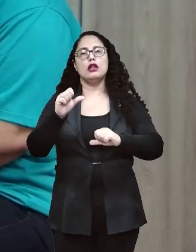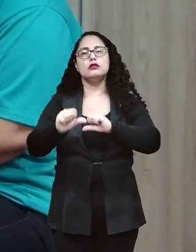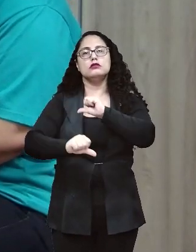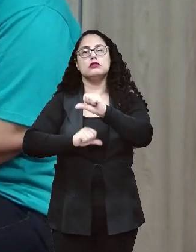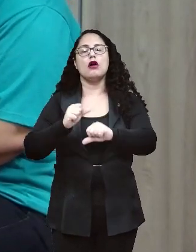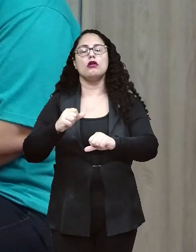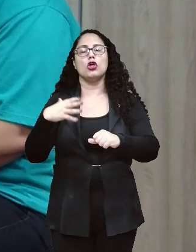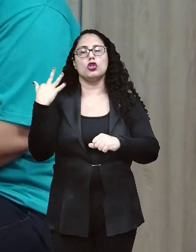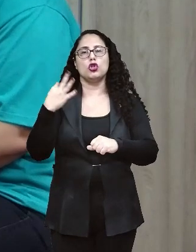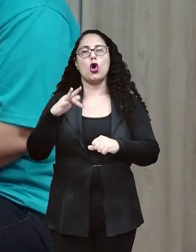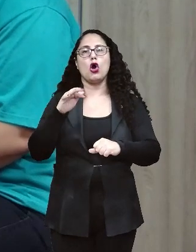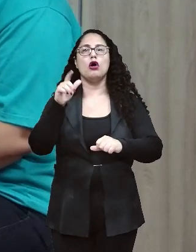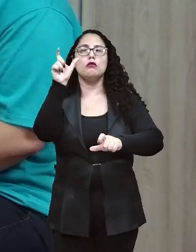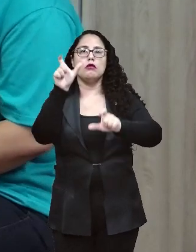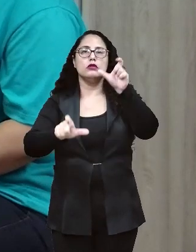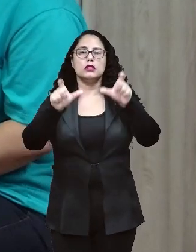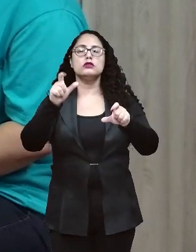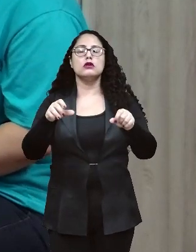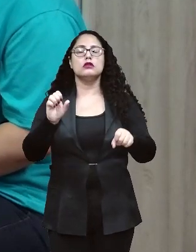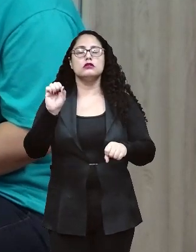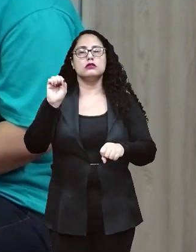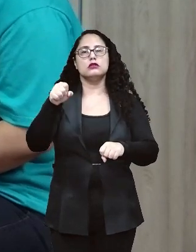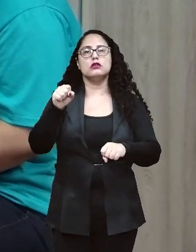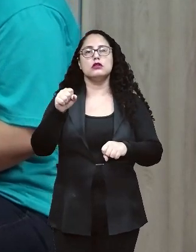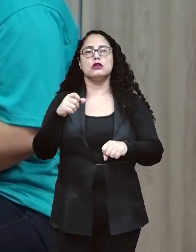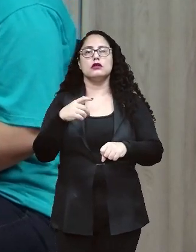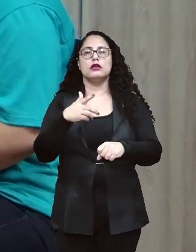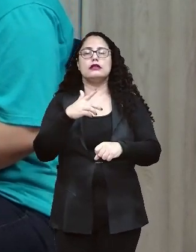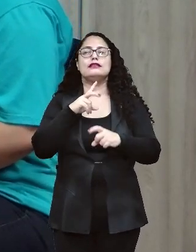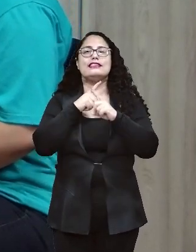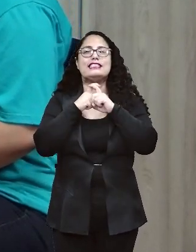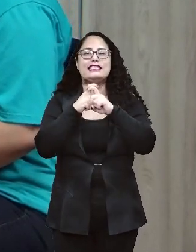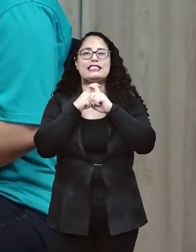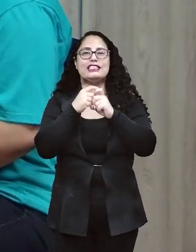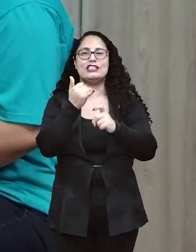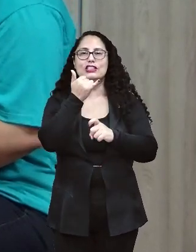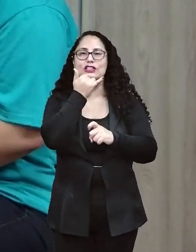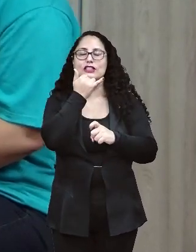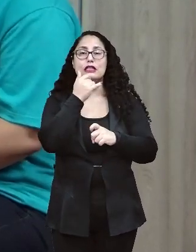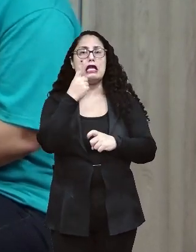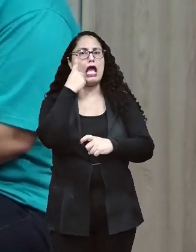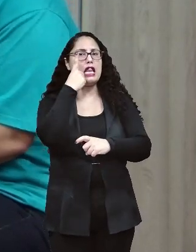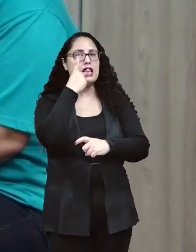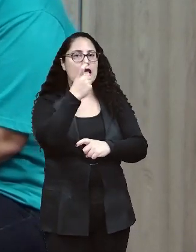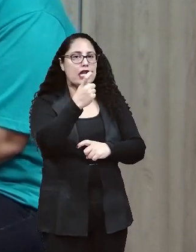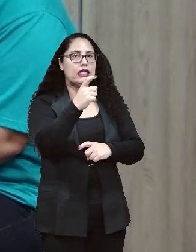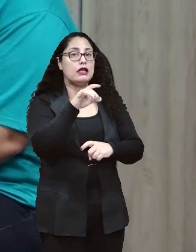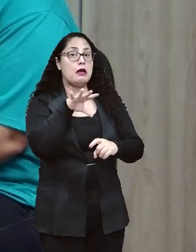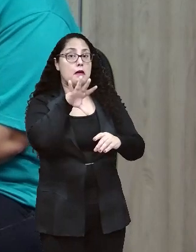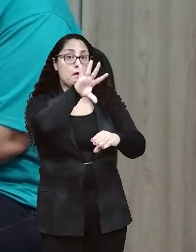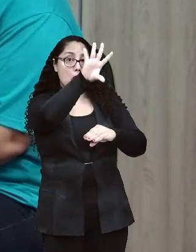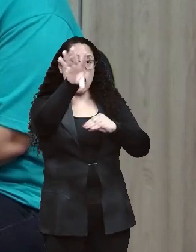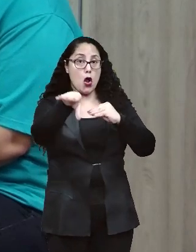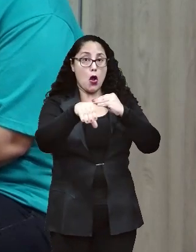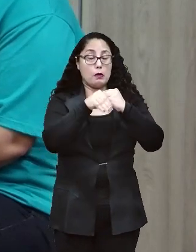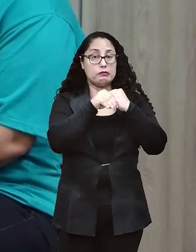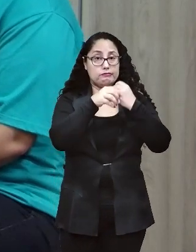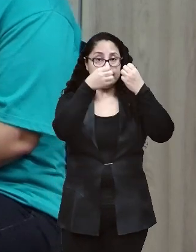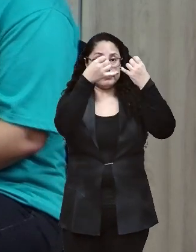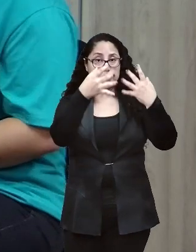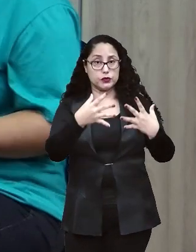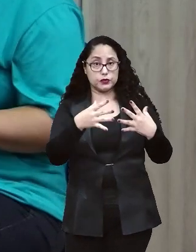doloroso para as pessoas, né? Engasguei. E é interessante, pegando a sua fala nessa